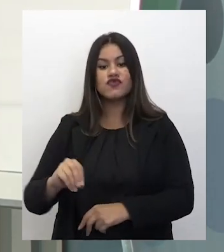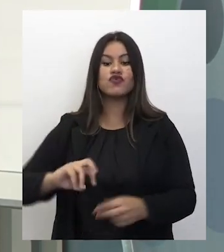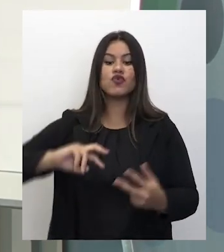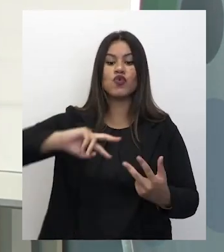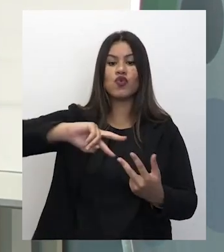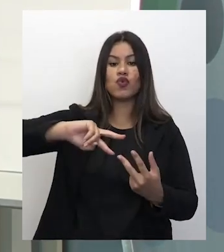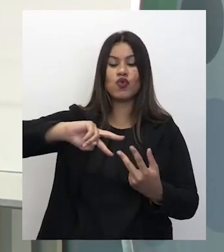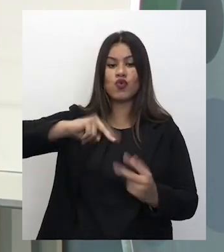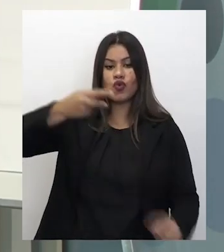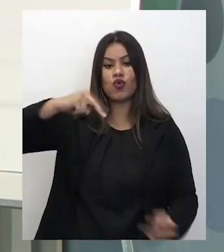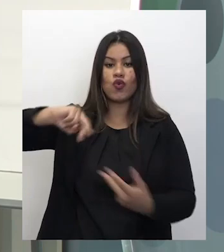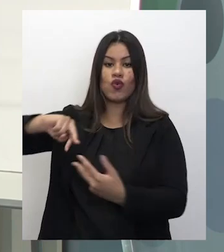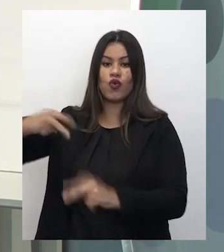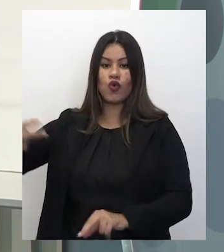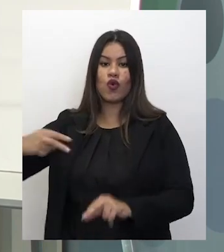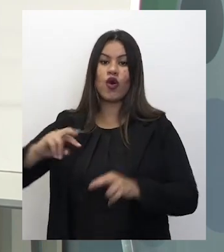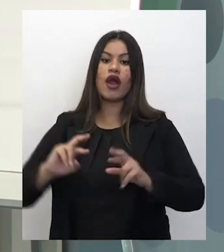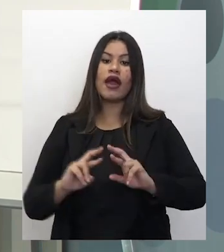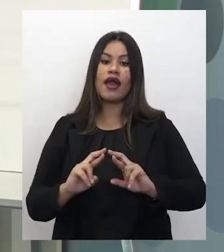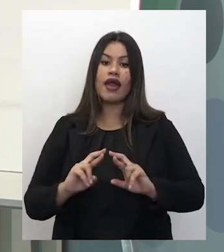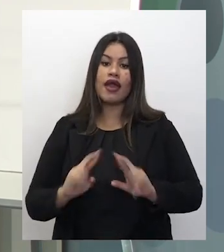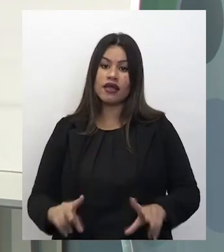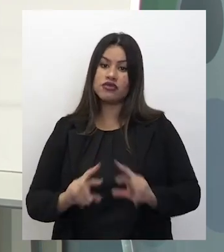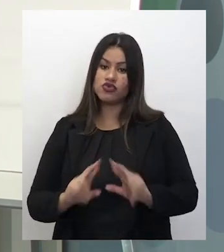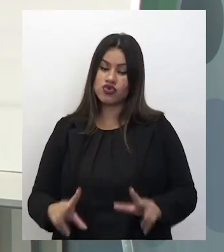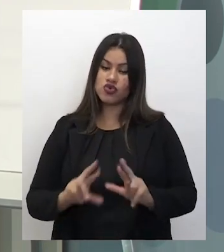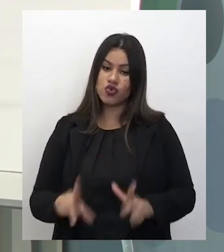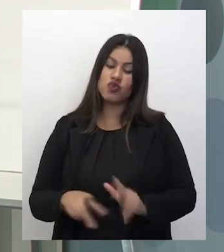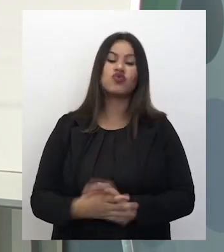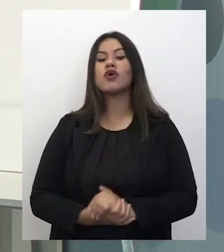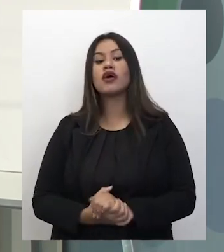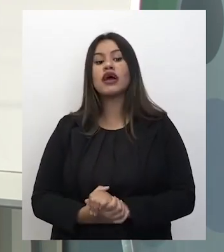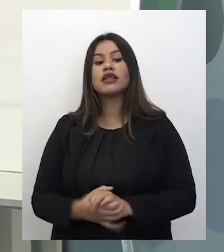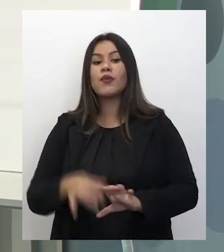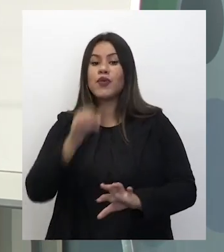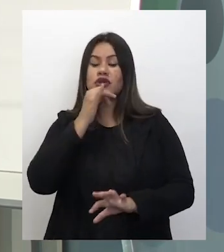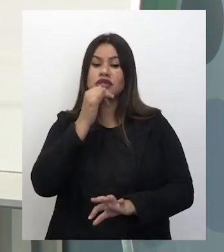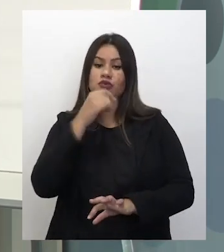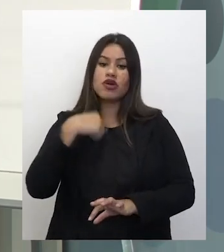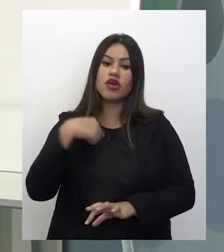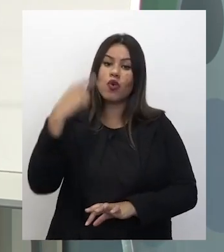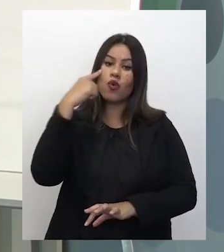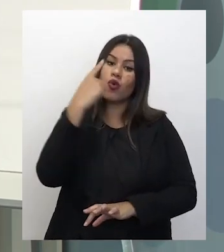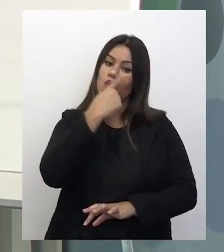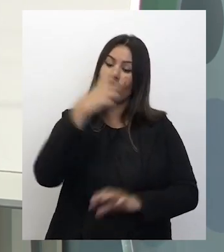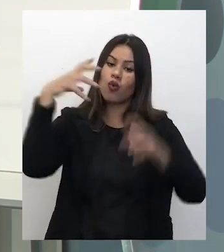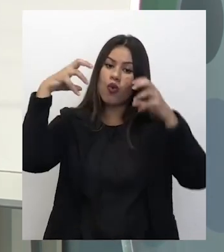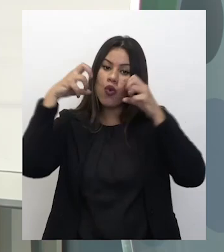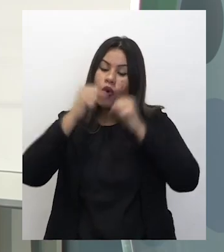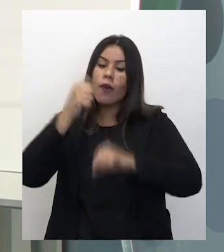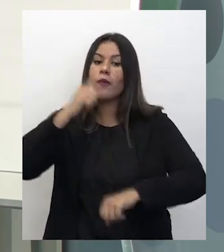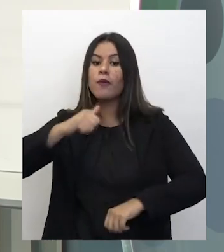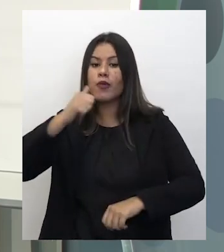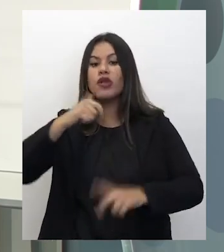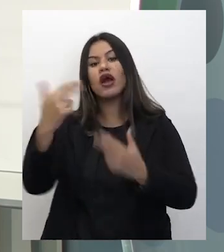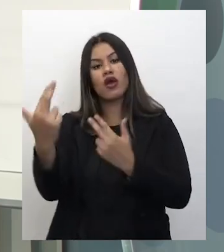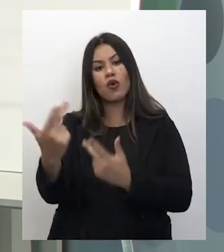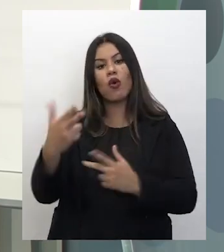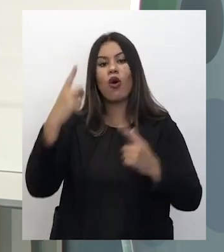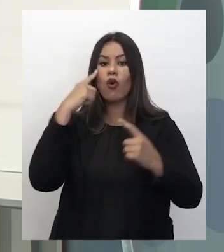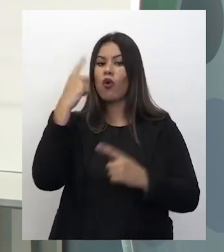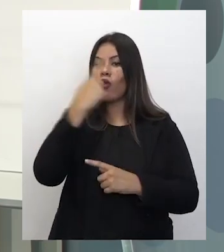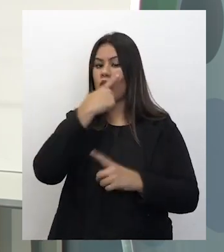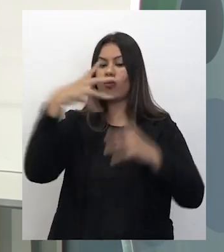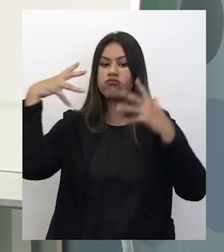sou heterozigoto, eu tenho meu olho escuro, eu caso com uma mulher que é heterozigoto e tem olho escuro, qual vai ser